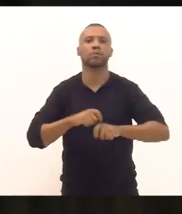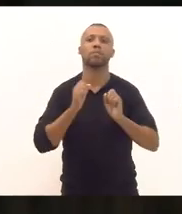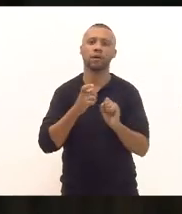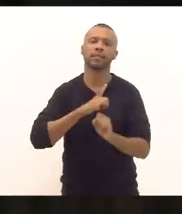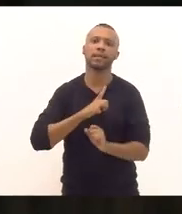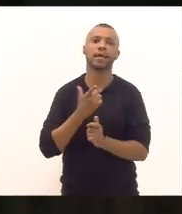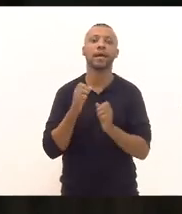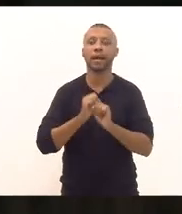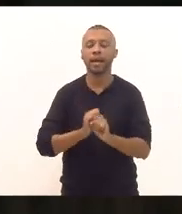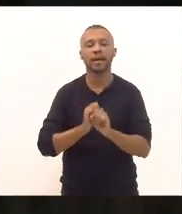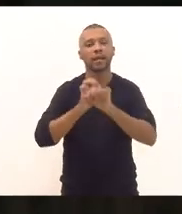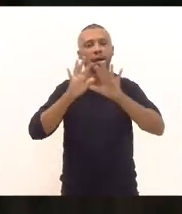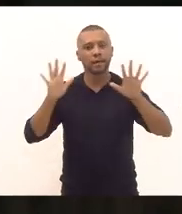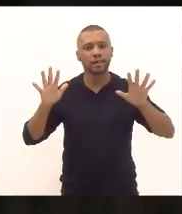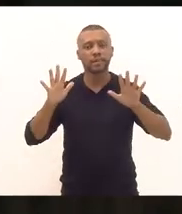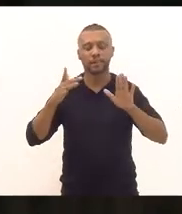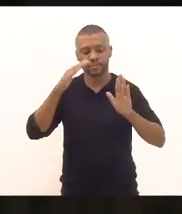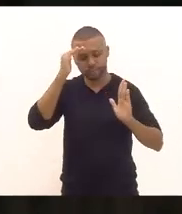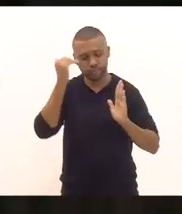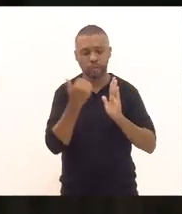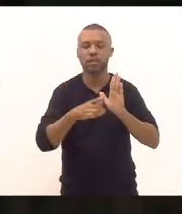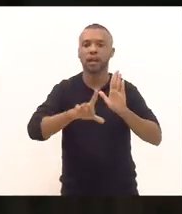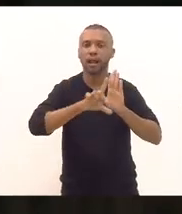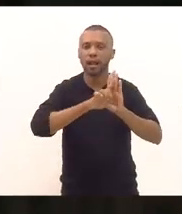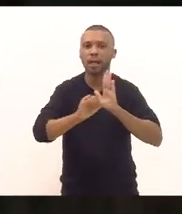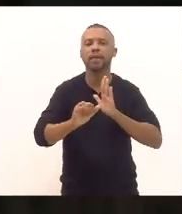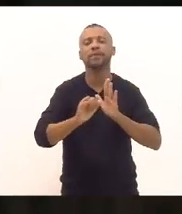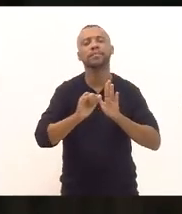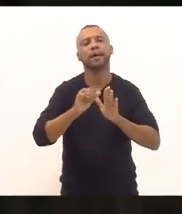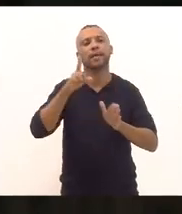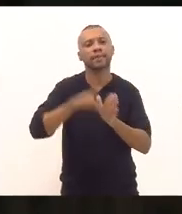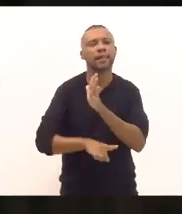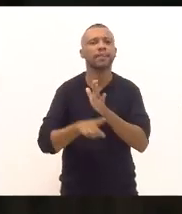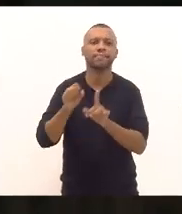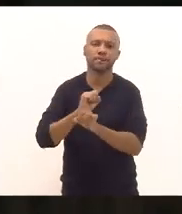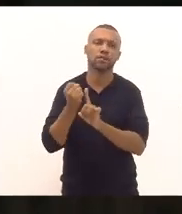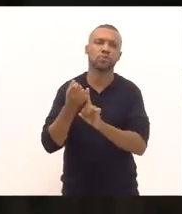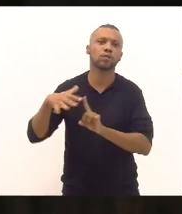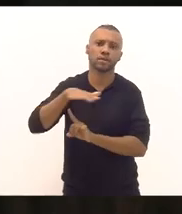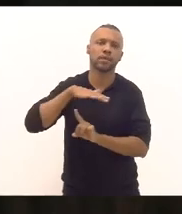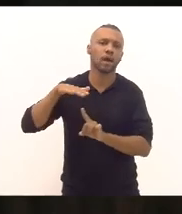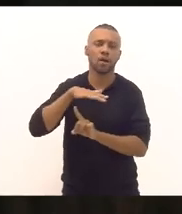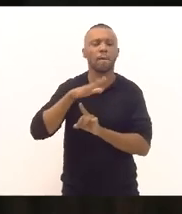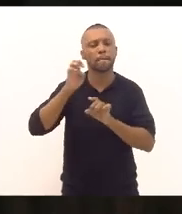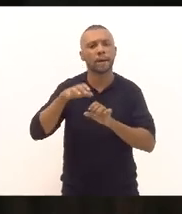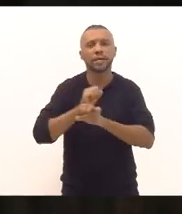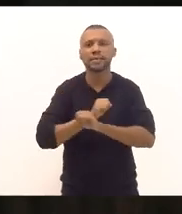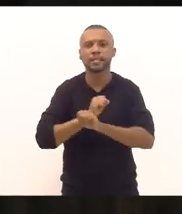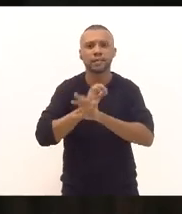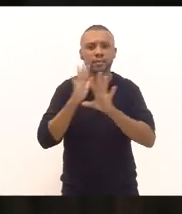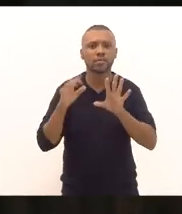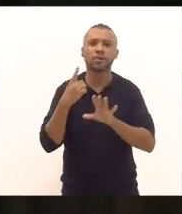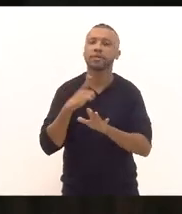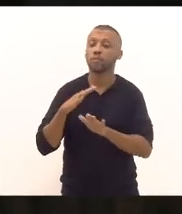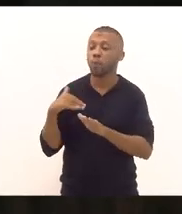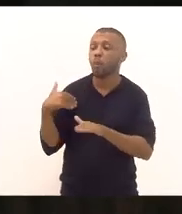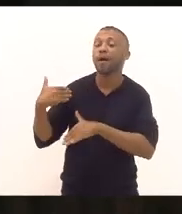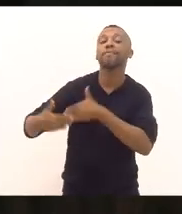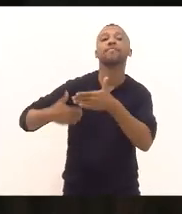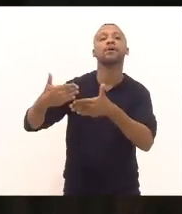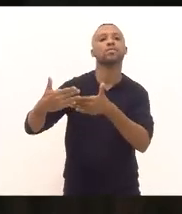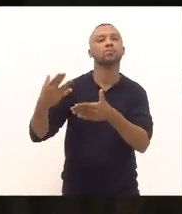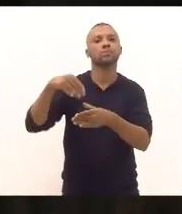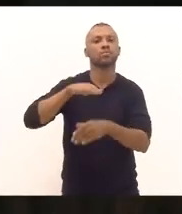ter ali clareza a legislação da tarifa social bem definida e a gente tem aí uma Avanço No nosso